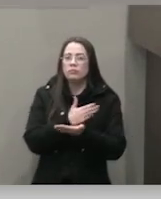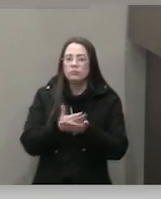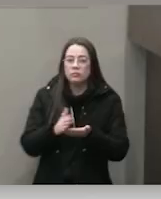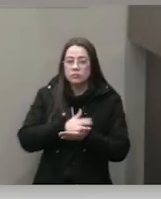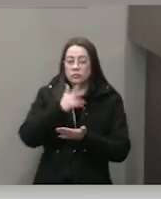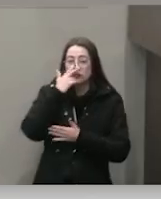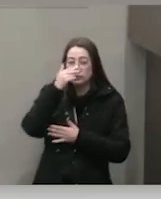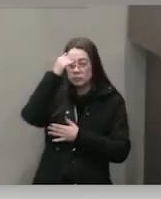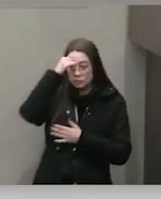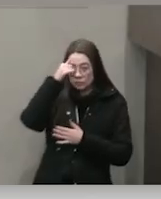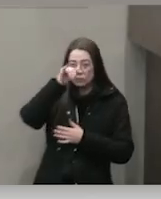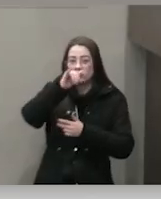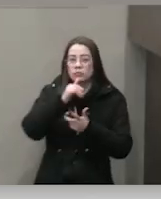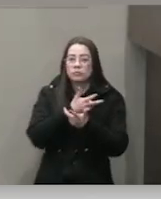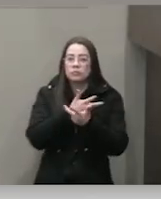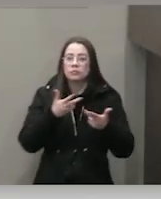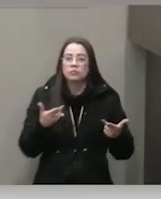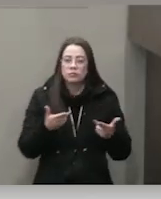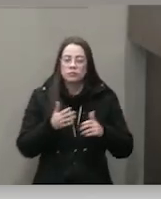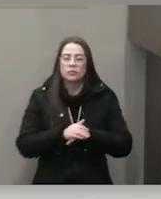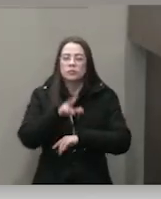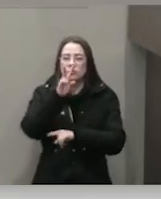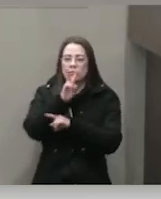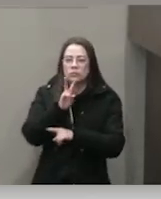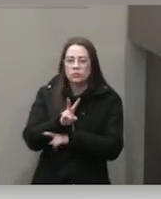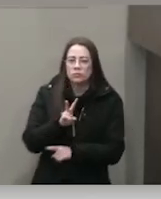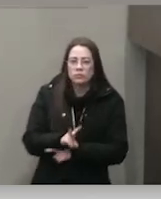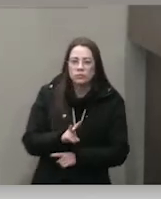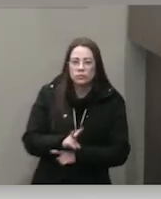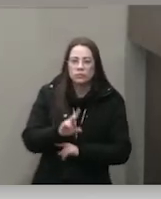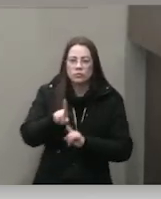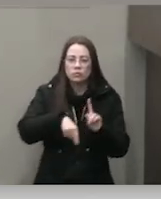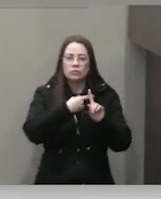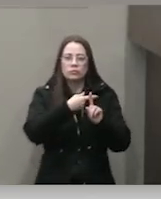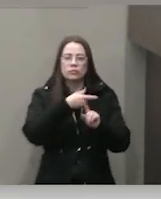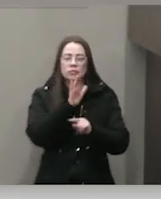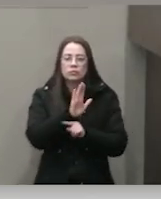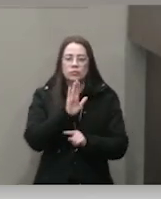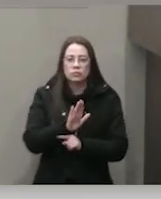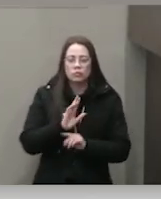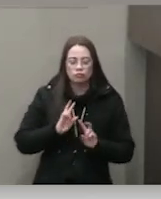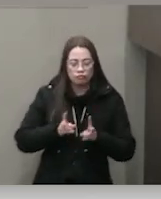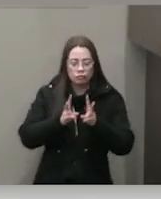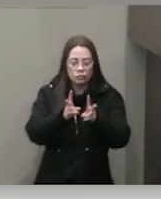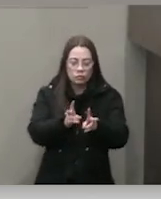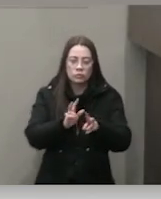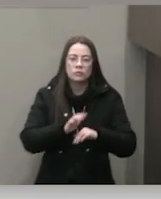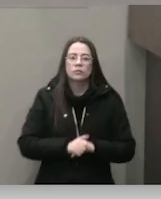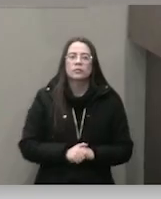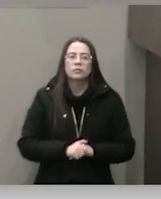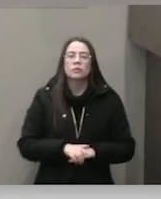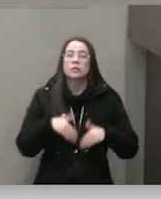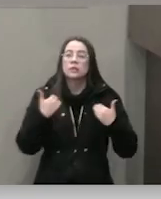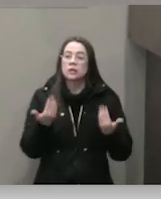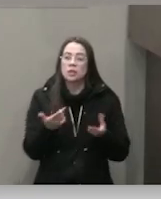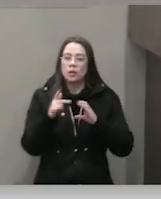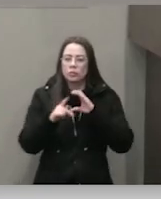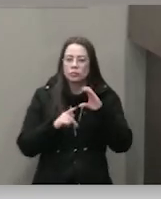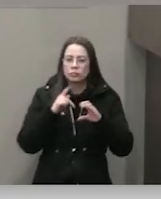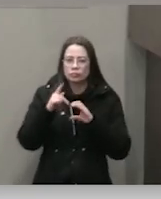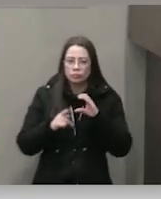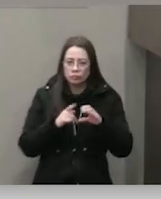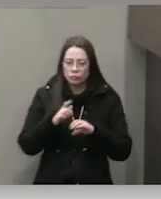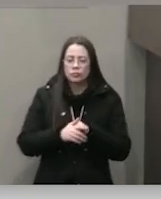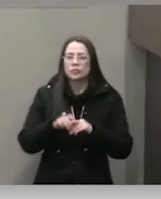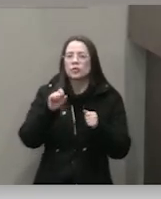prevenção, muitas vezes com o cuidado extra, com a assistência e assim por diante. Então a Casa Legislativa emitiu,